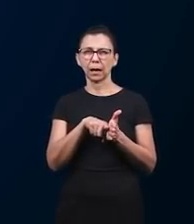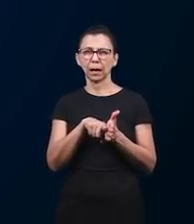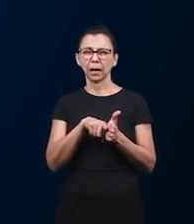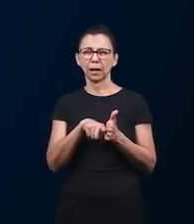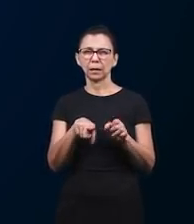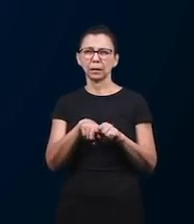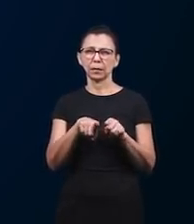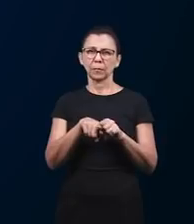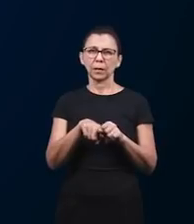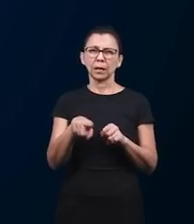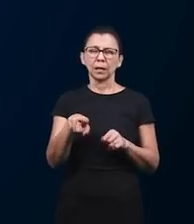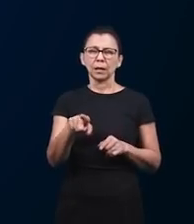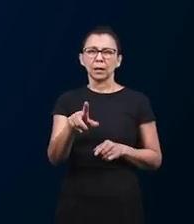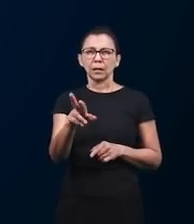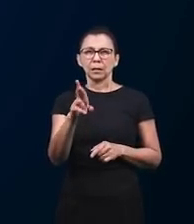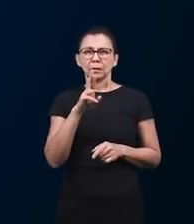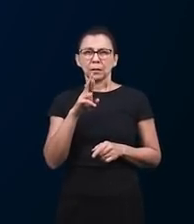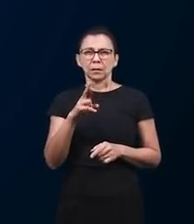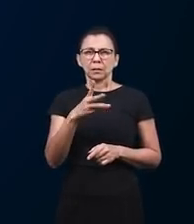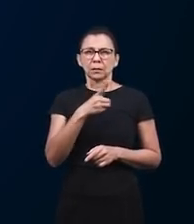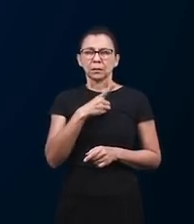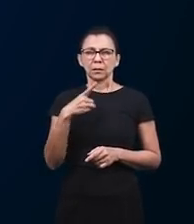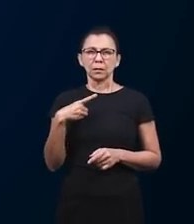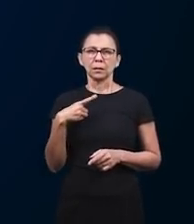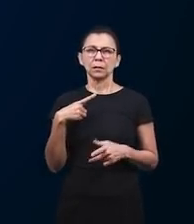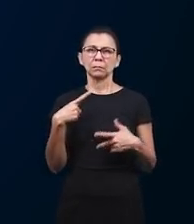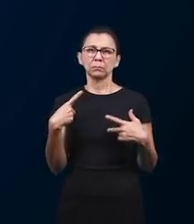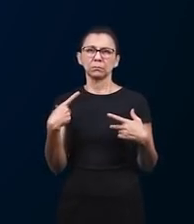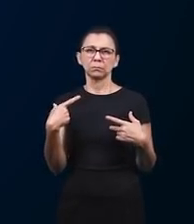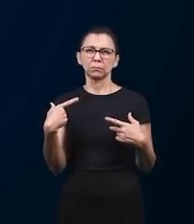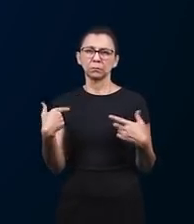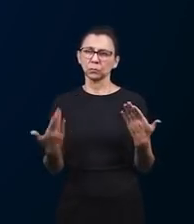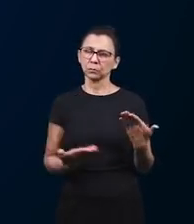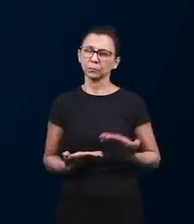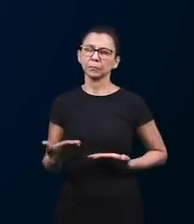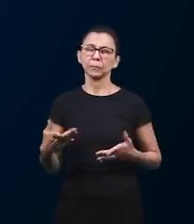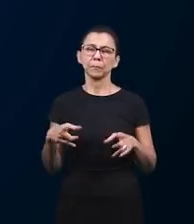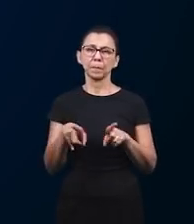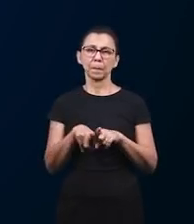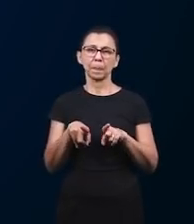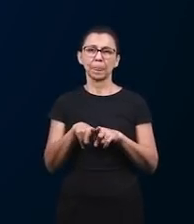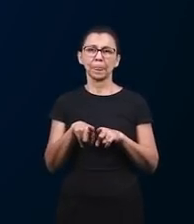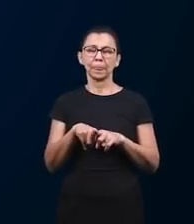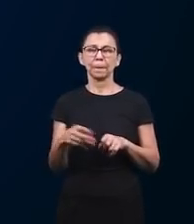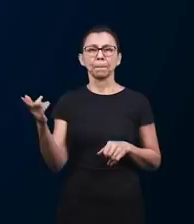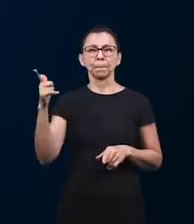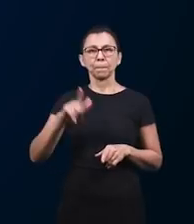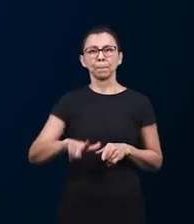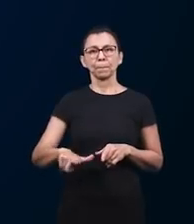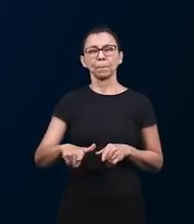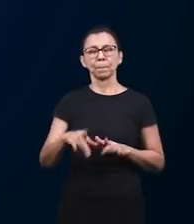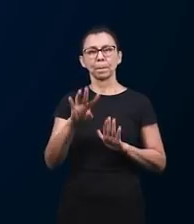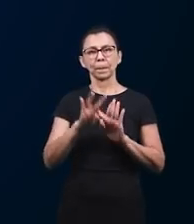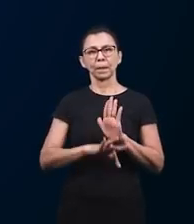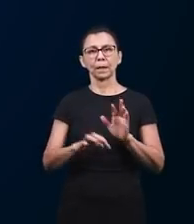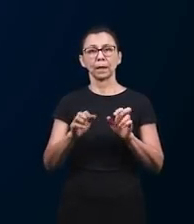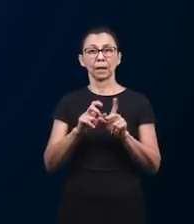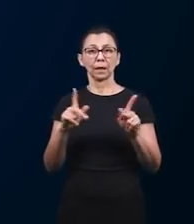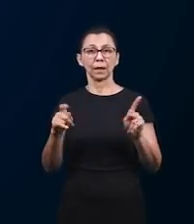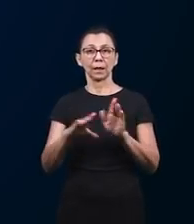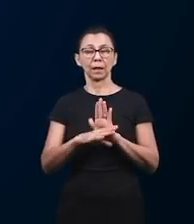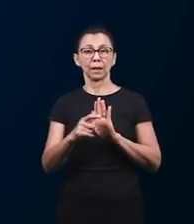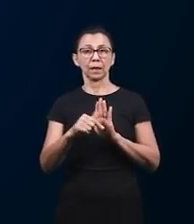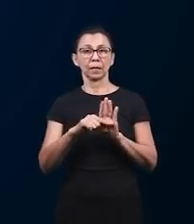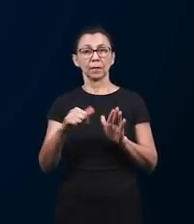irmãos, pelos nossos diáconos, e assim gostaríamos de ressaltar novamente o texto lido em Apocalipse, o capítulo 12, o